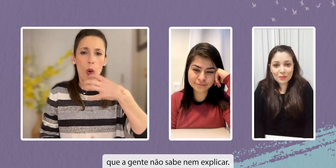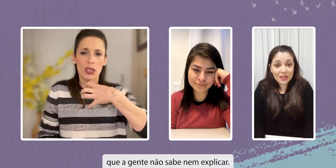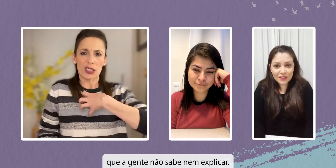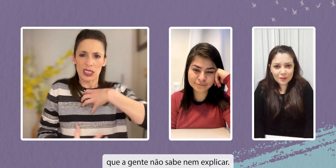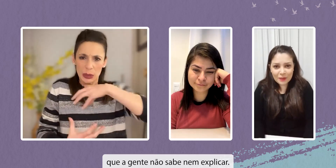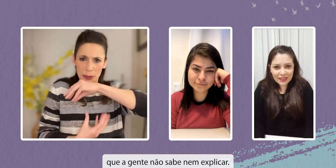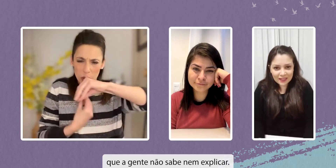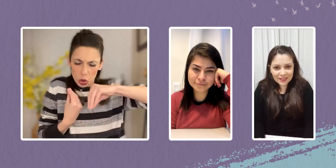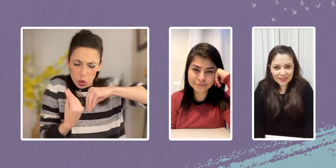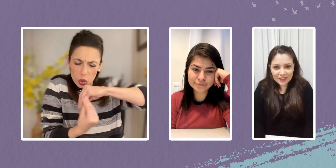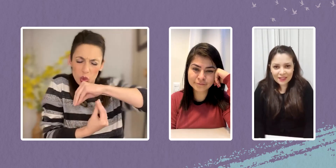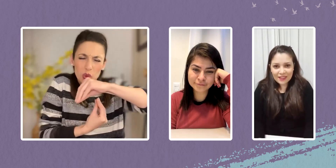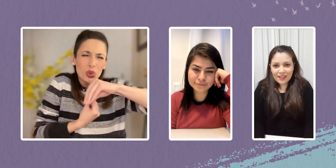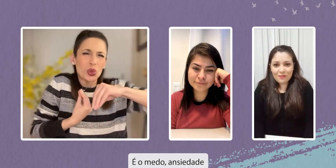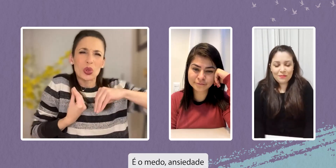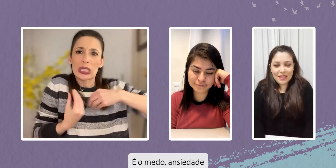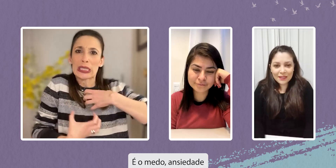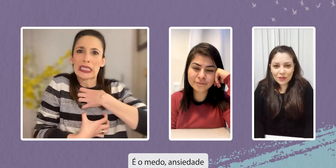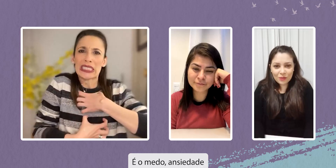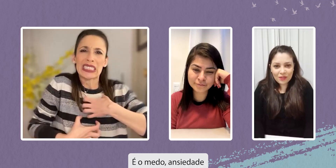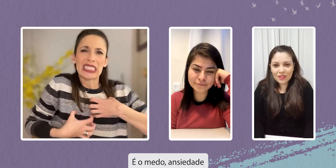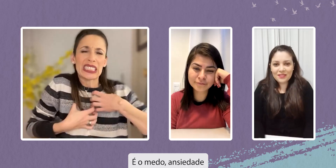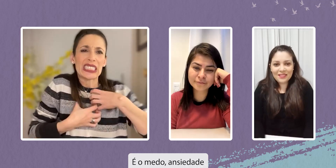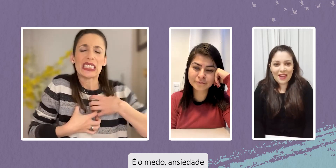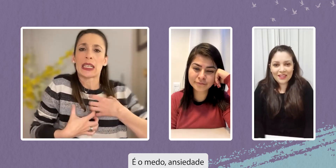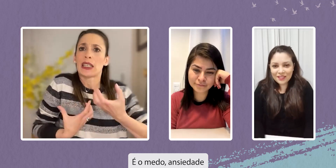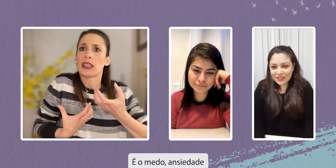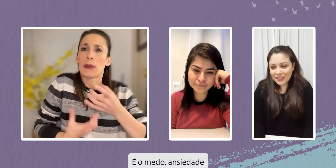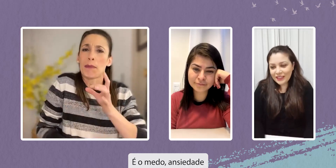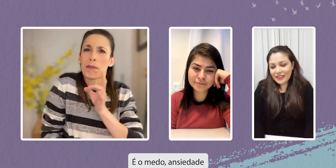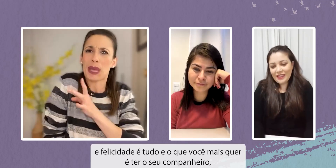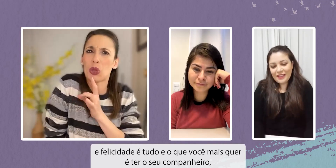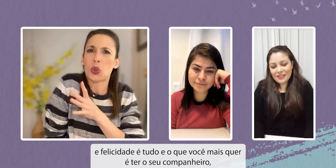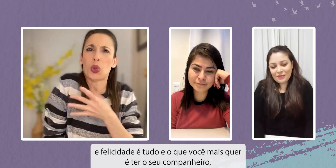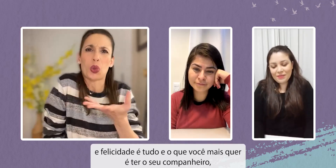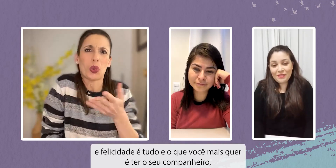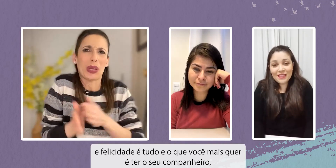gente não sabe nem explicar, né? É medo, ansiedade,